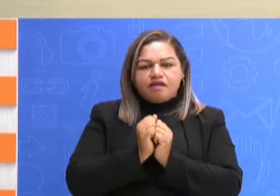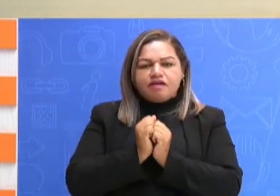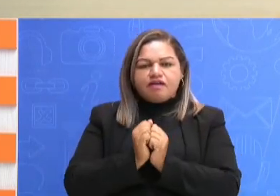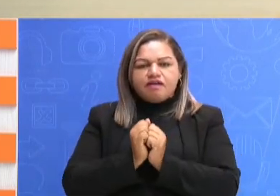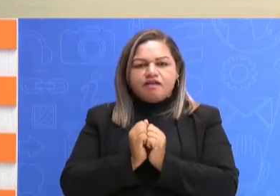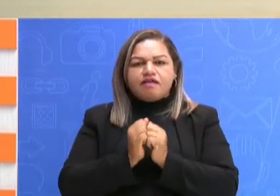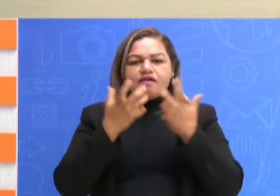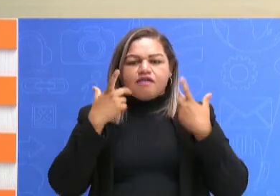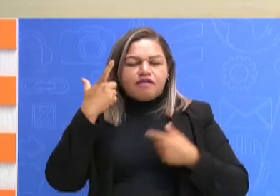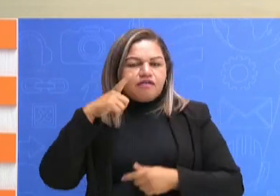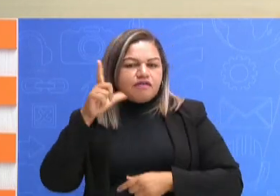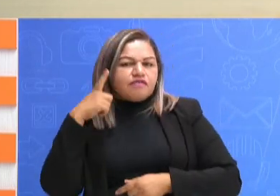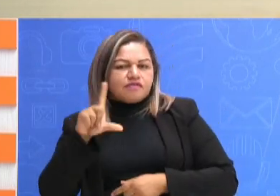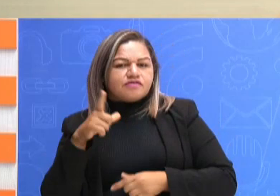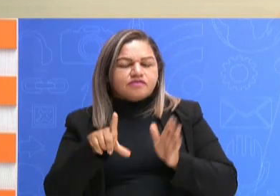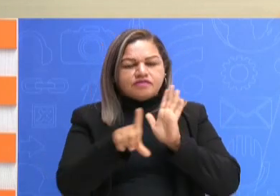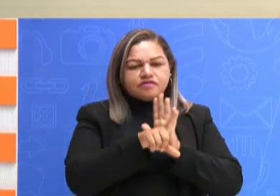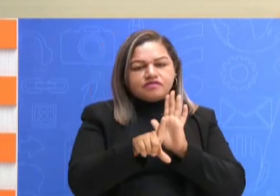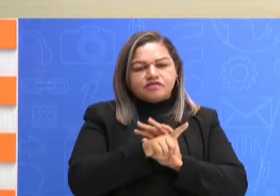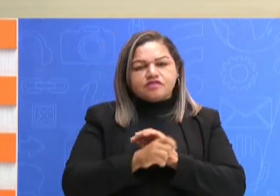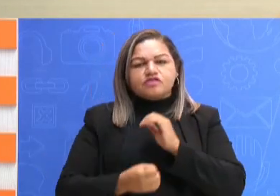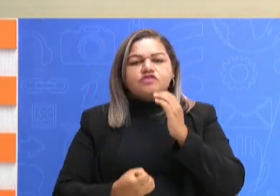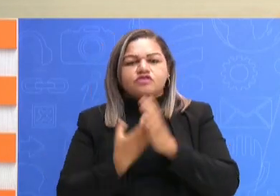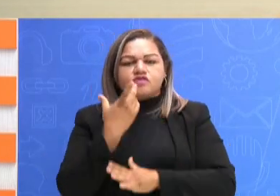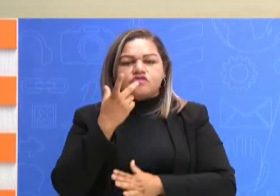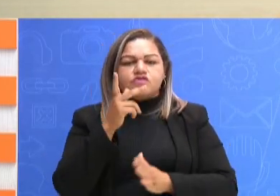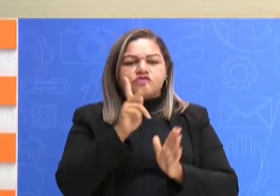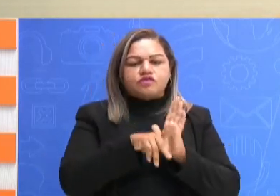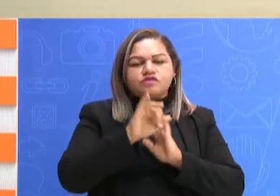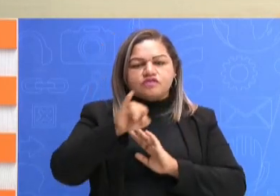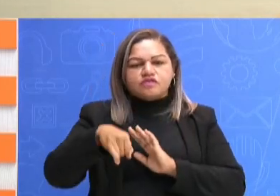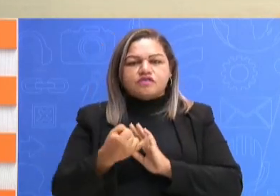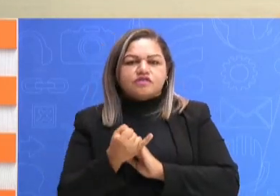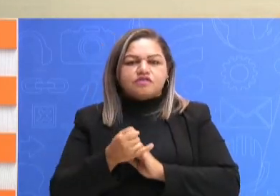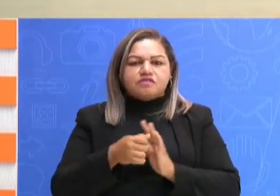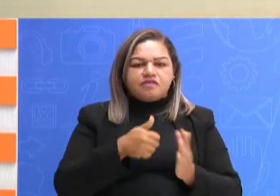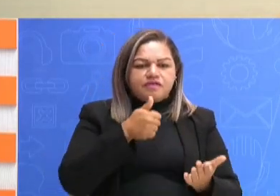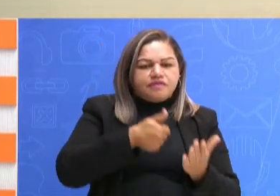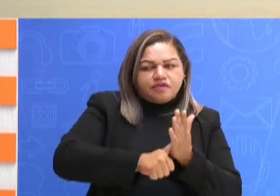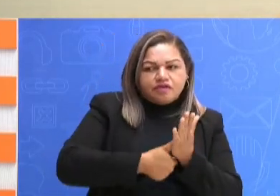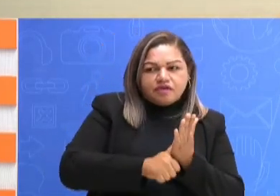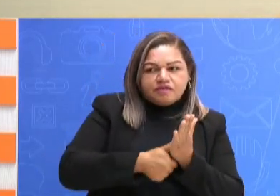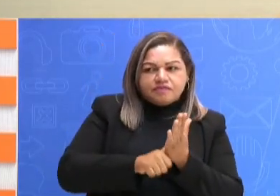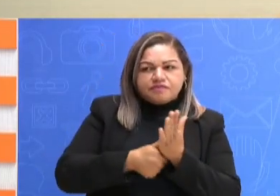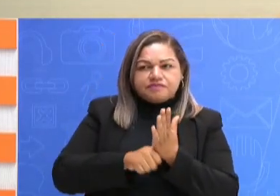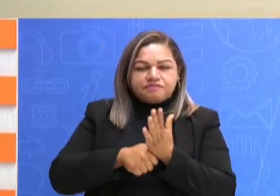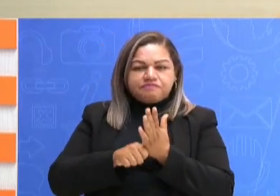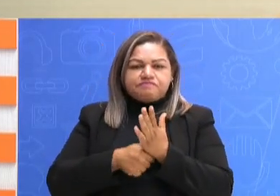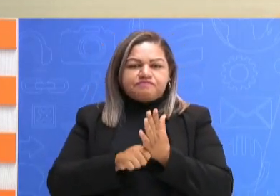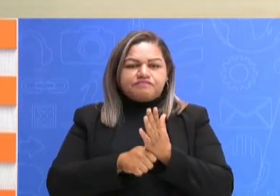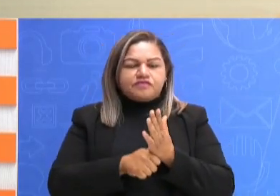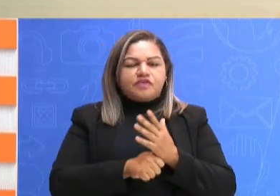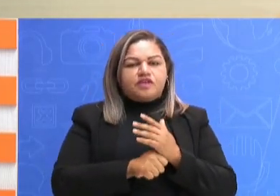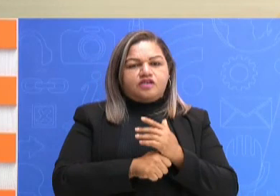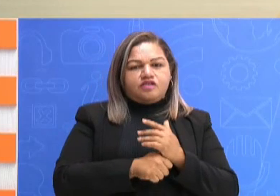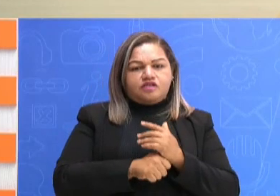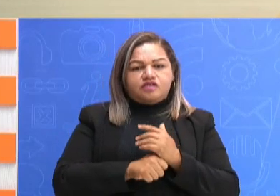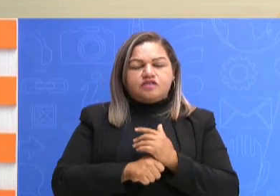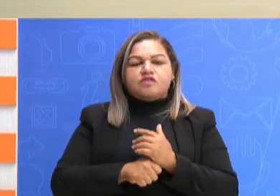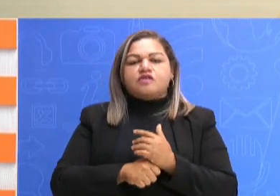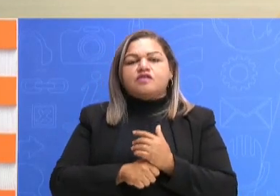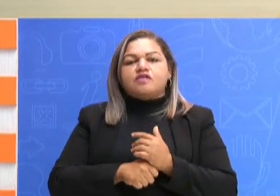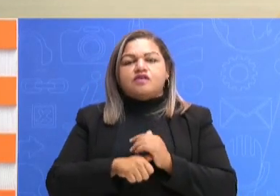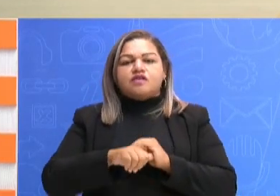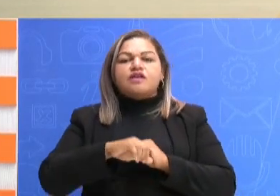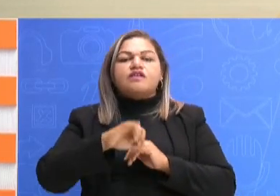leis em benefício da nossa população. Criou o projeto do RG, da identidade, do grupo sanguíneo na identidade. O Zé Gentil,